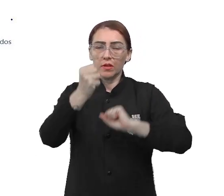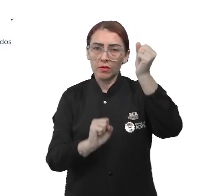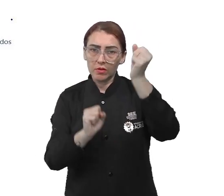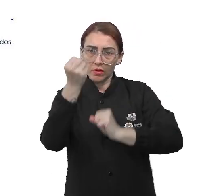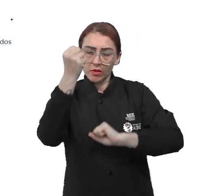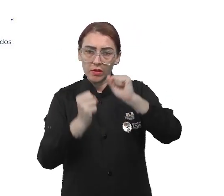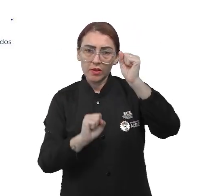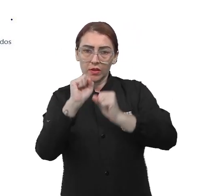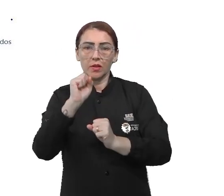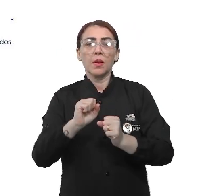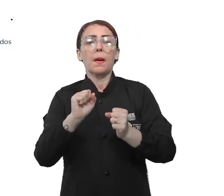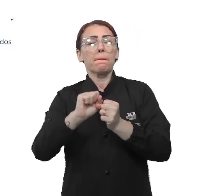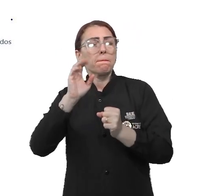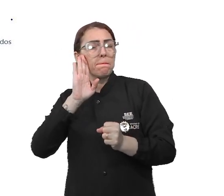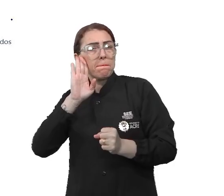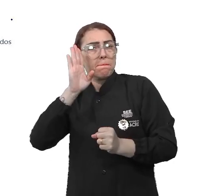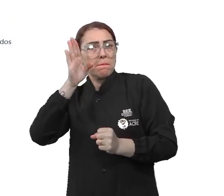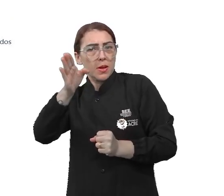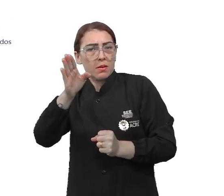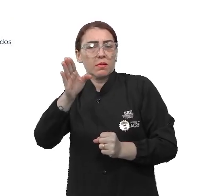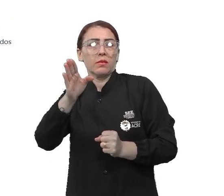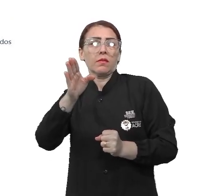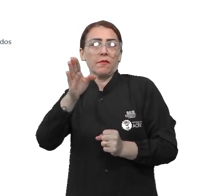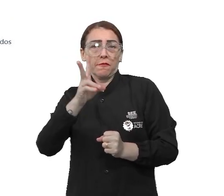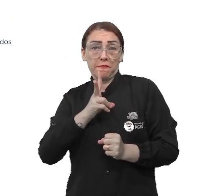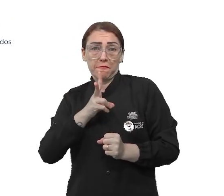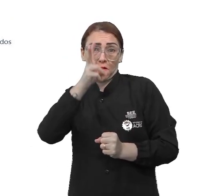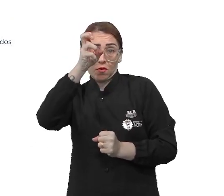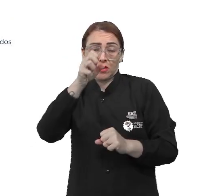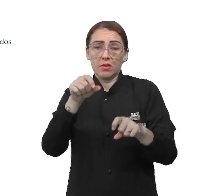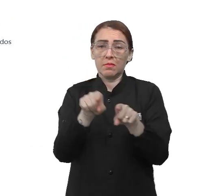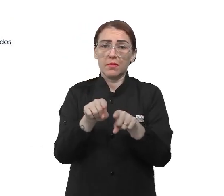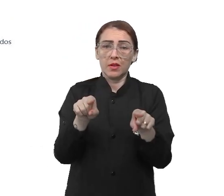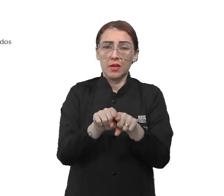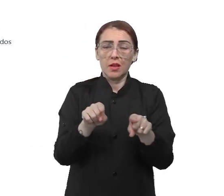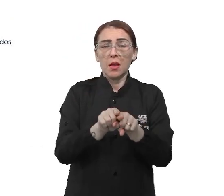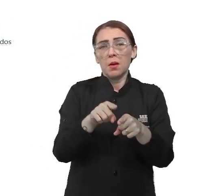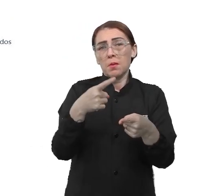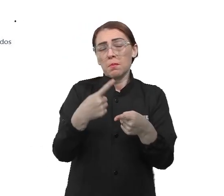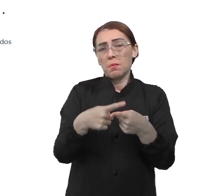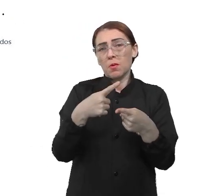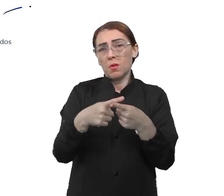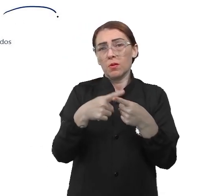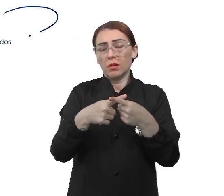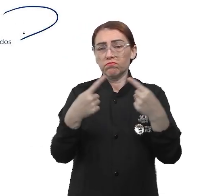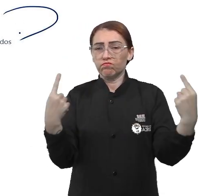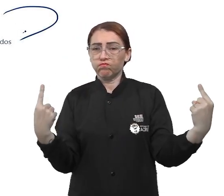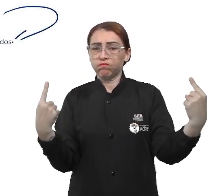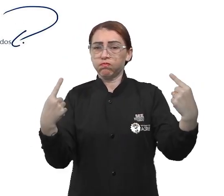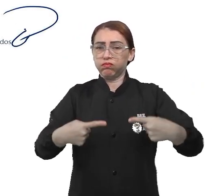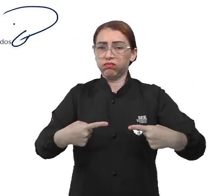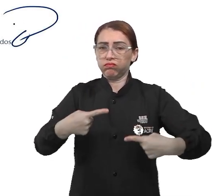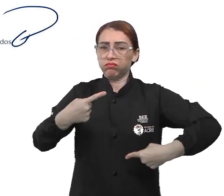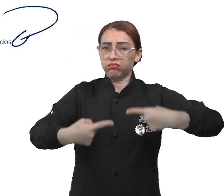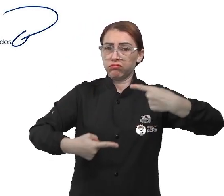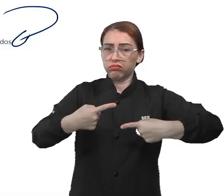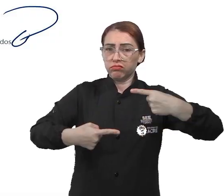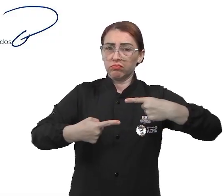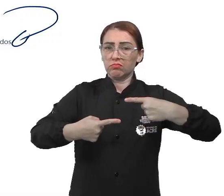Industrial, ela foi fator preponderante para isso, tá? Porque acirrou